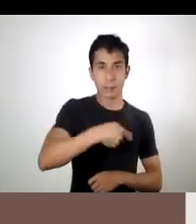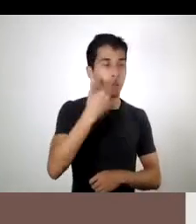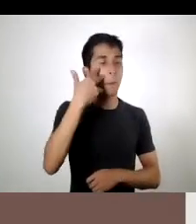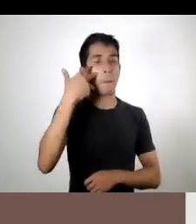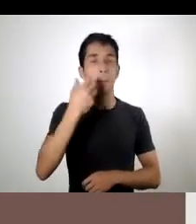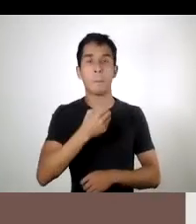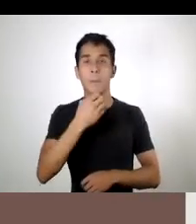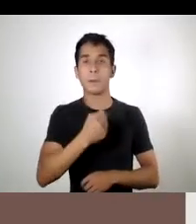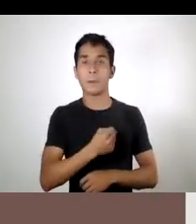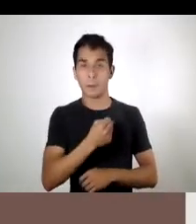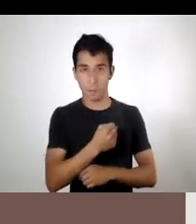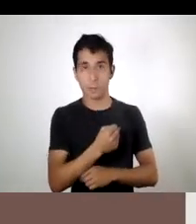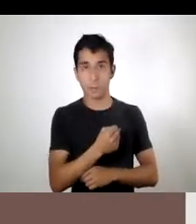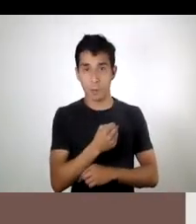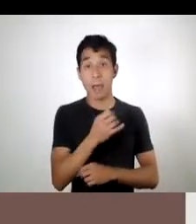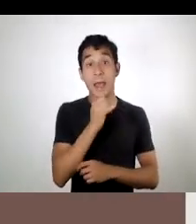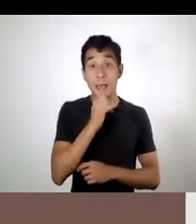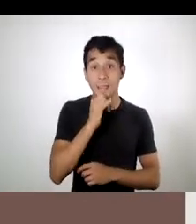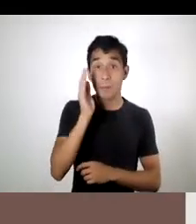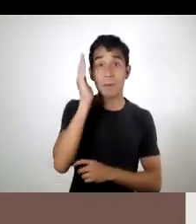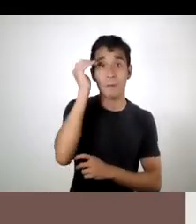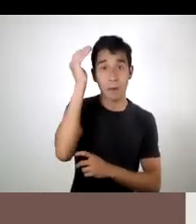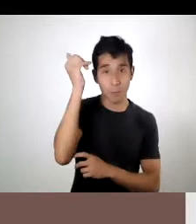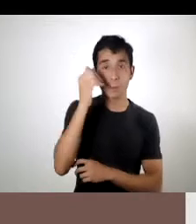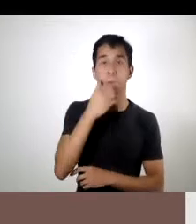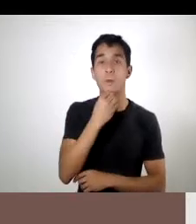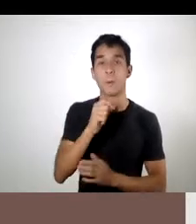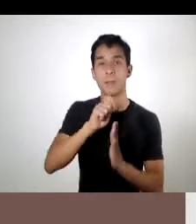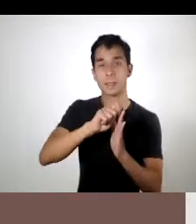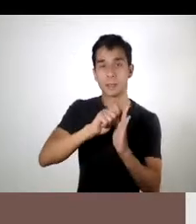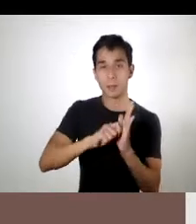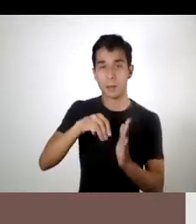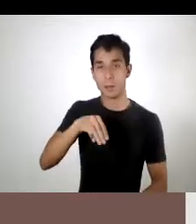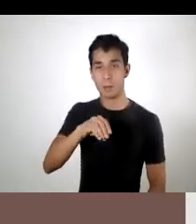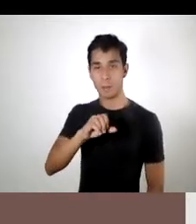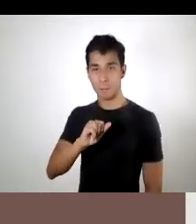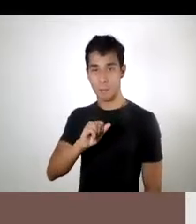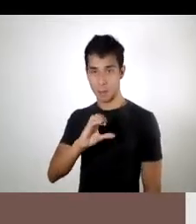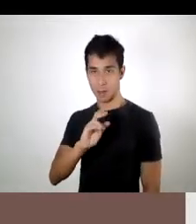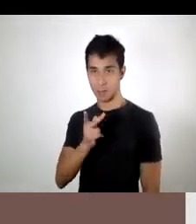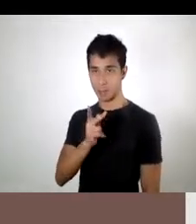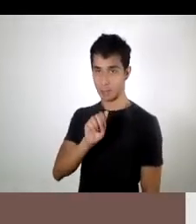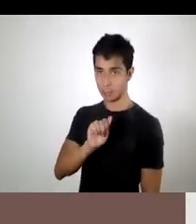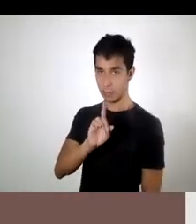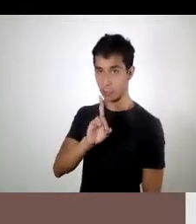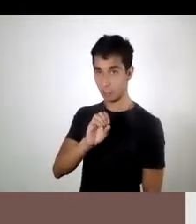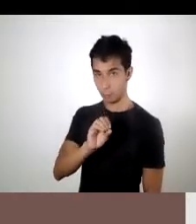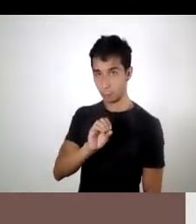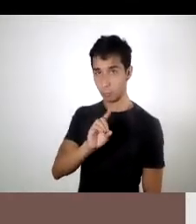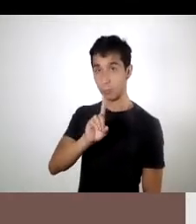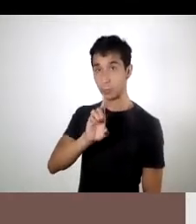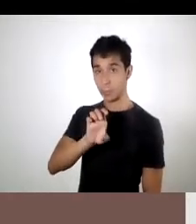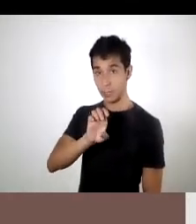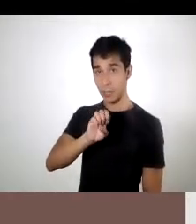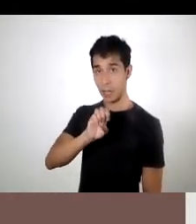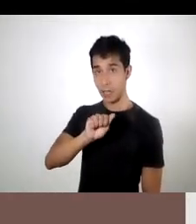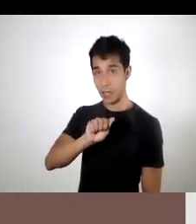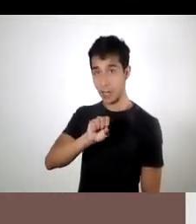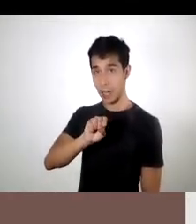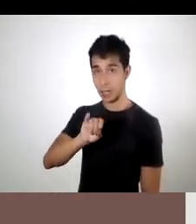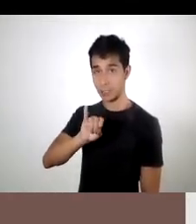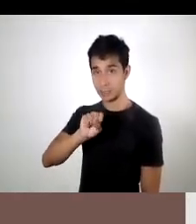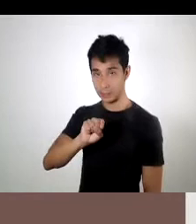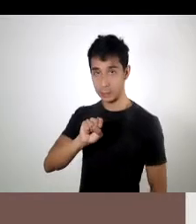o mais famoso é o Machado de Assis. Se a gente procurar a imagem dele aí no Google, por exemplo, a